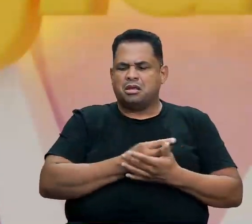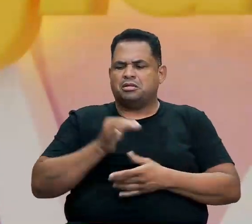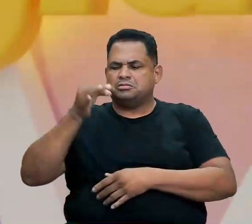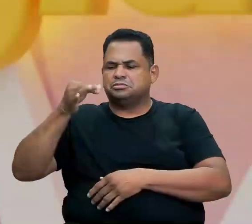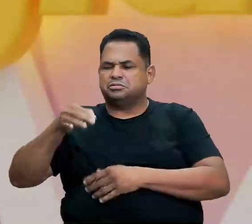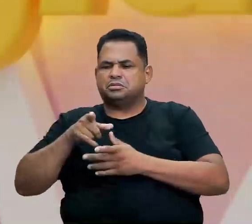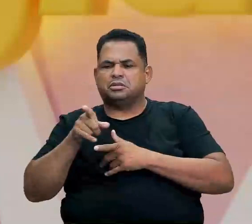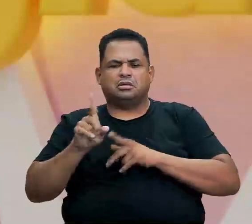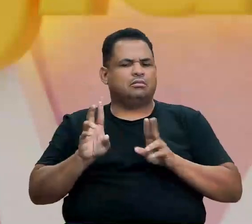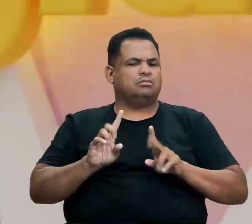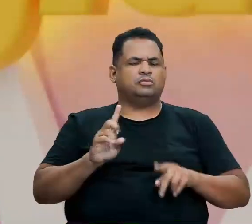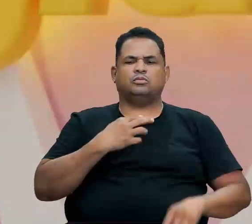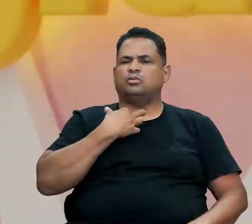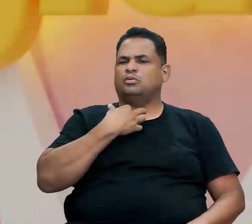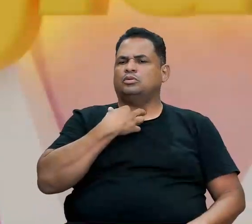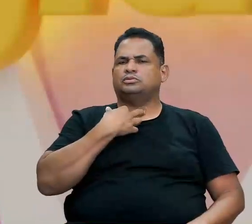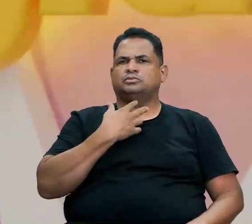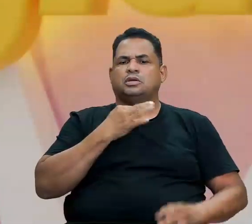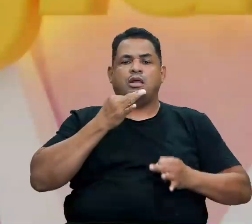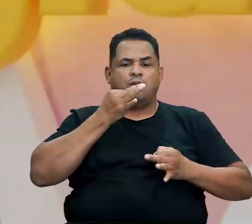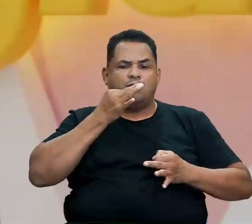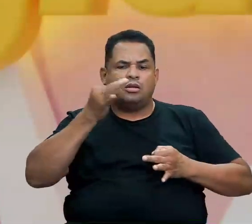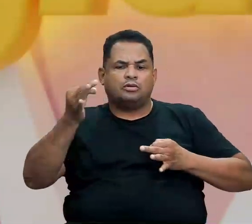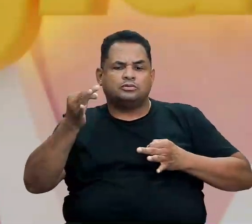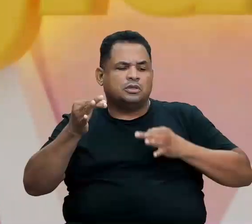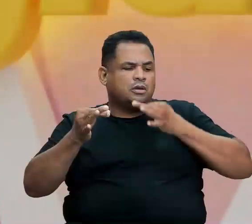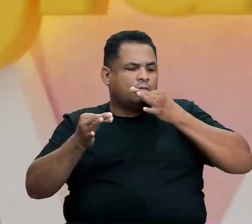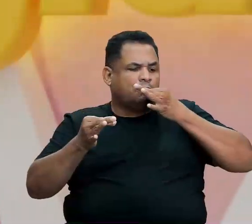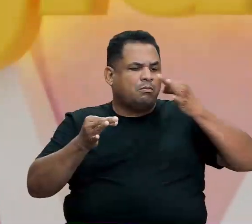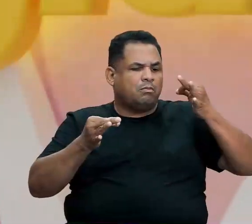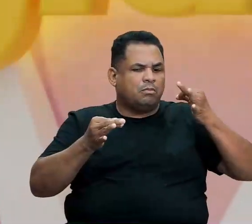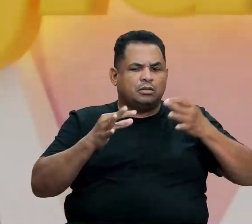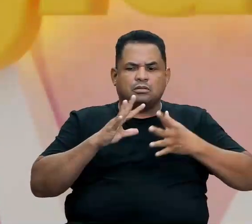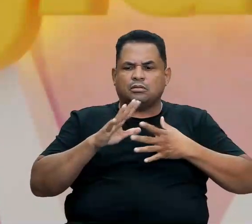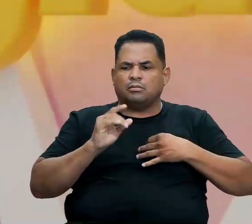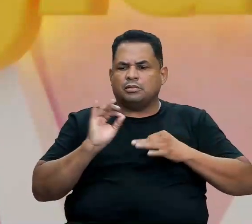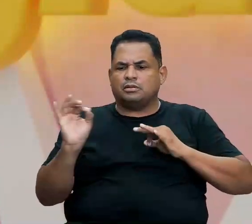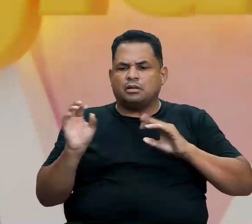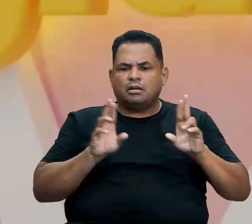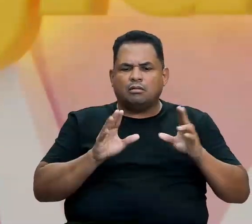certo. Ah, porque isso é errado. Entender ali,